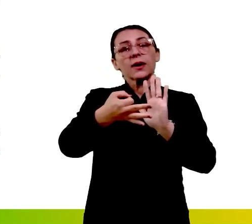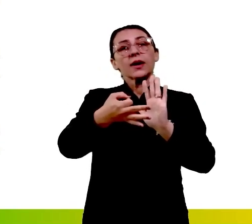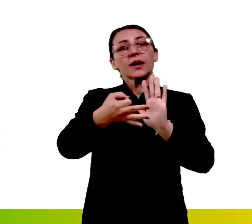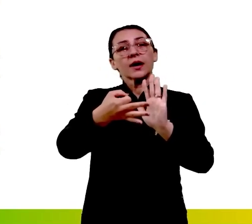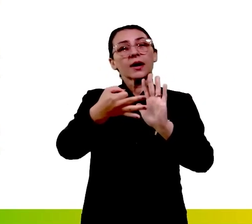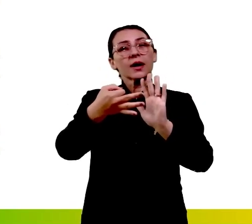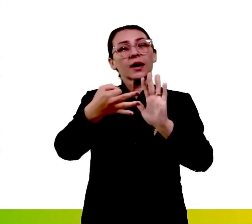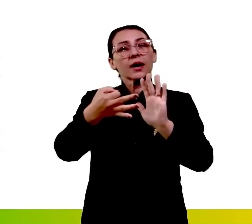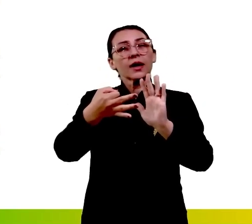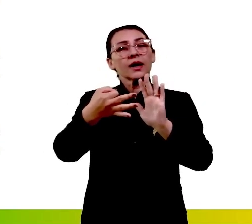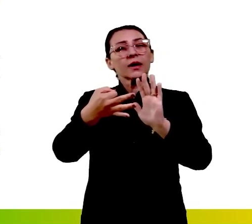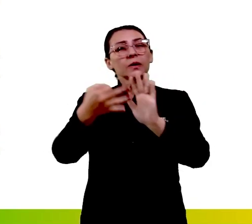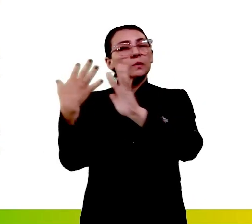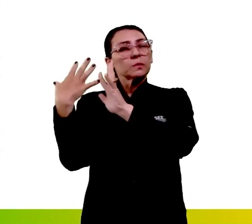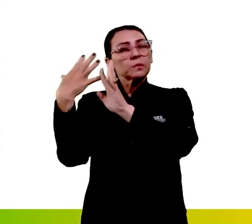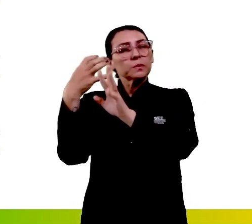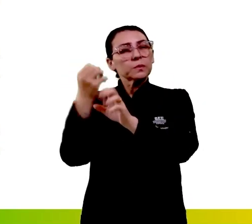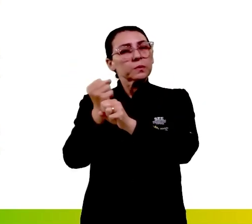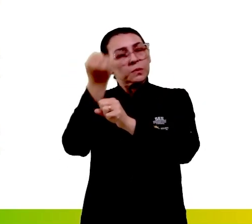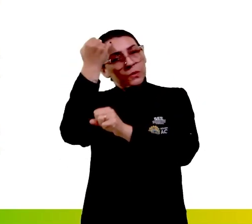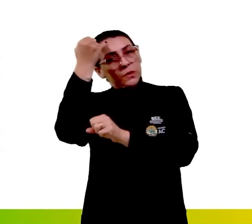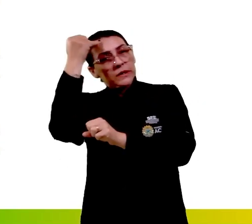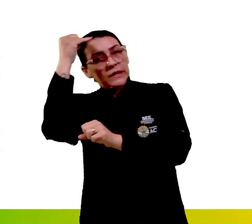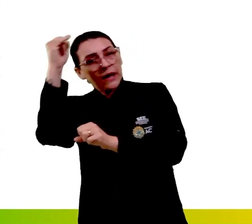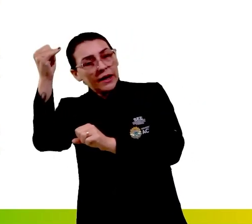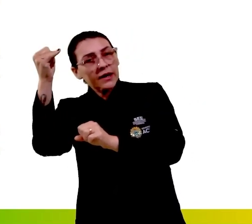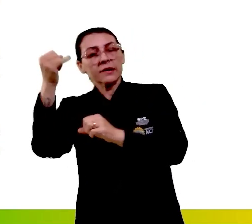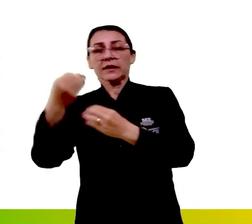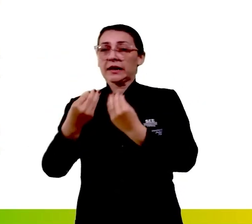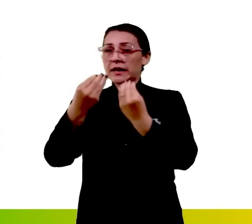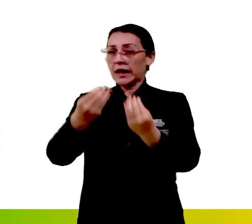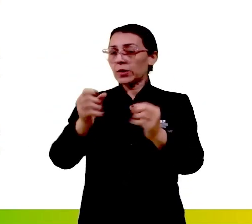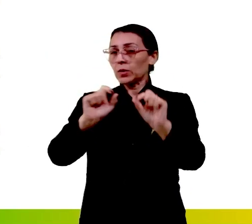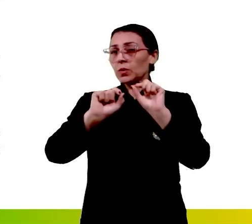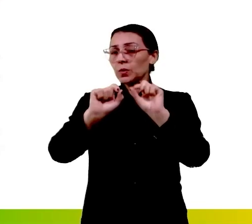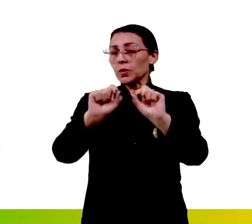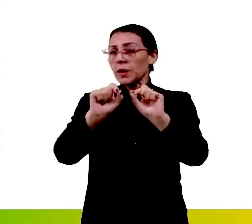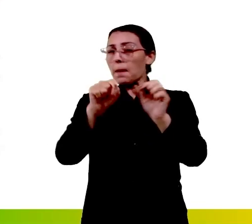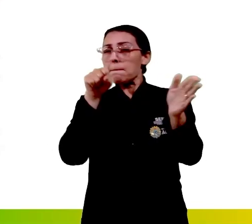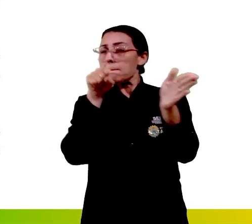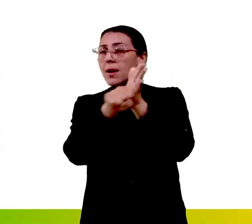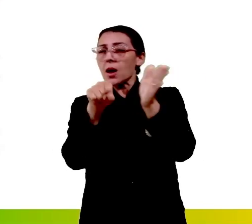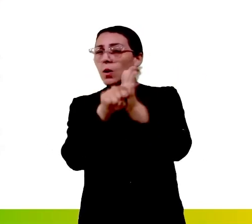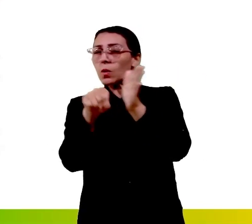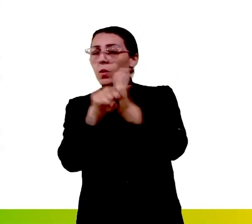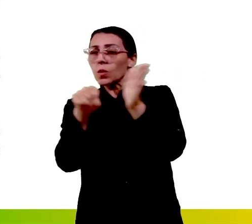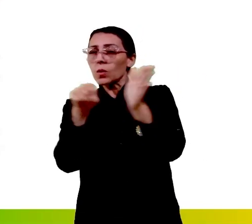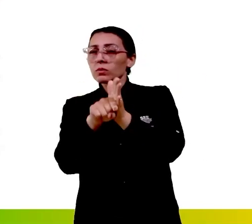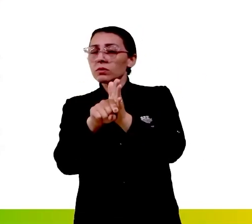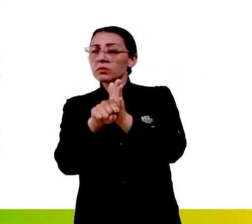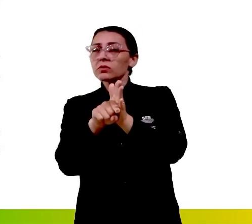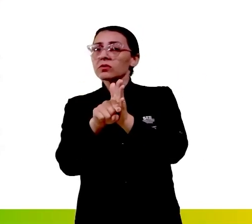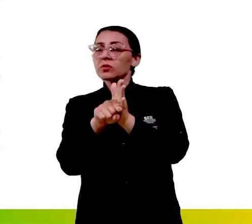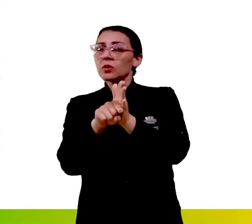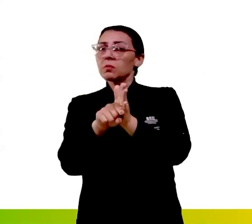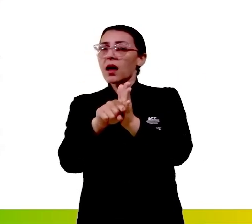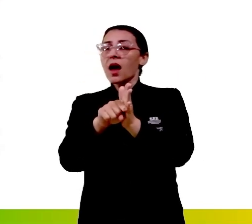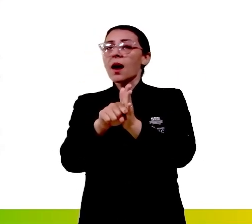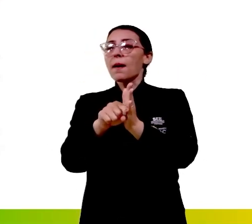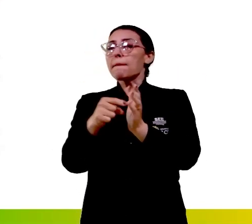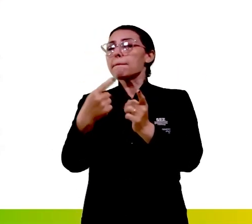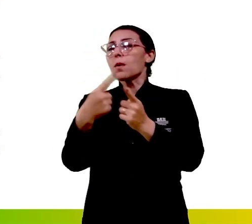de ideias e dogmas estabelecidos, o que levou a questionamentos sobre a autoridade da